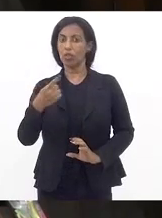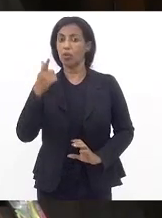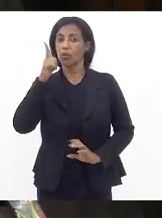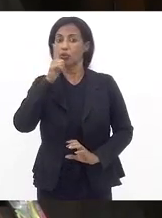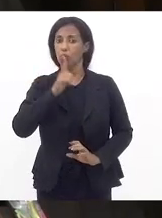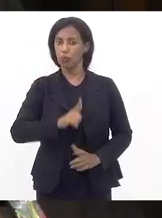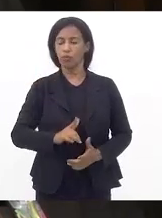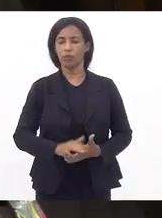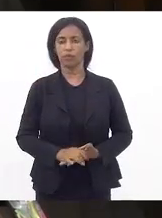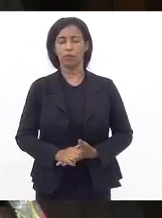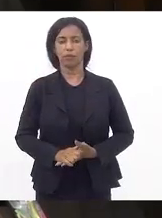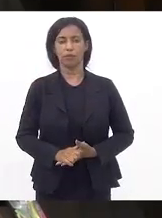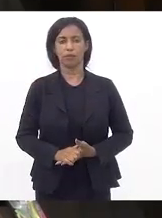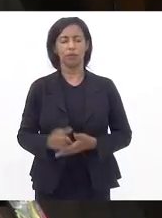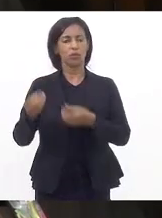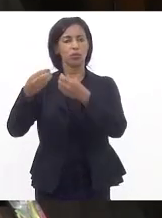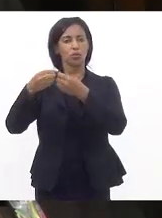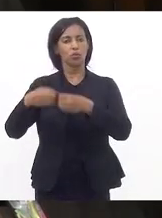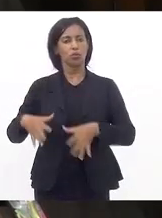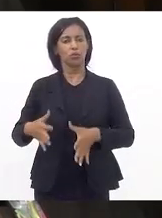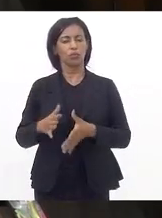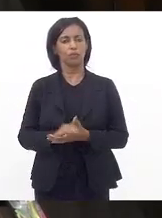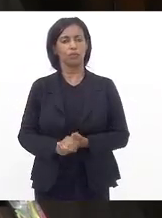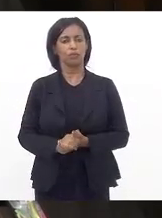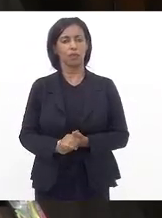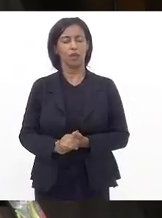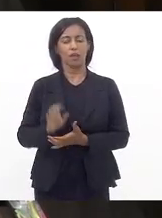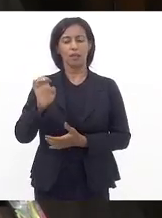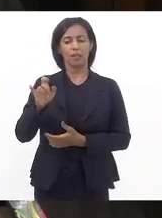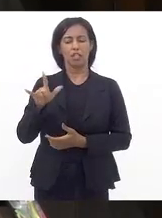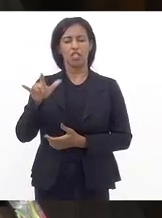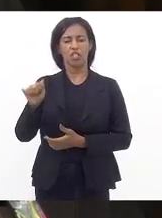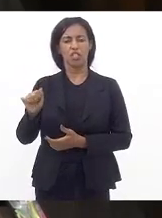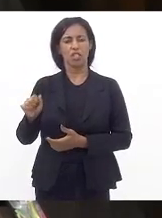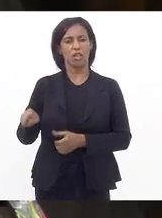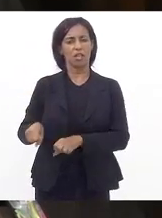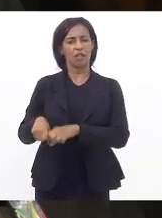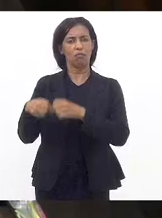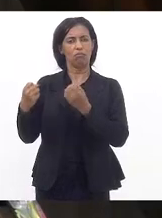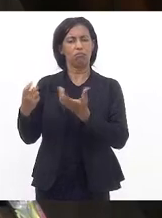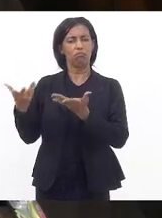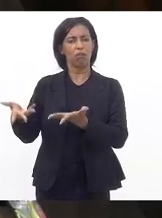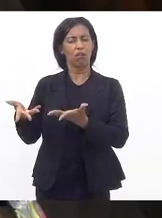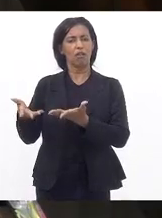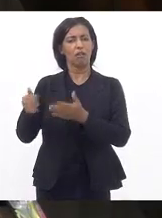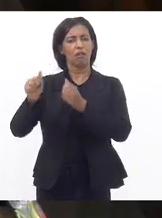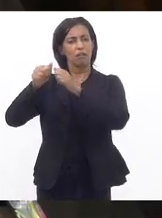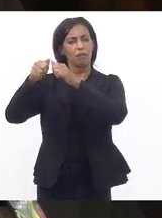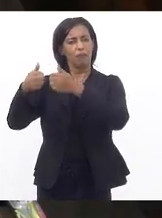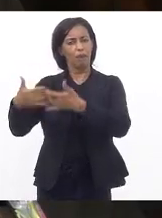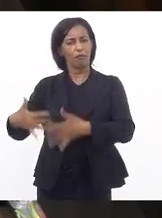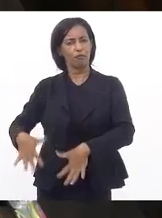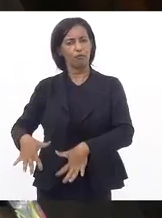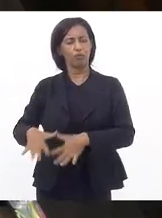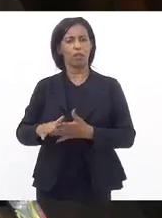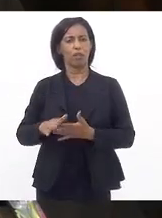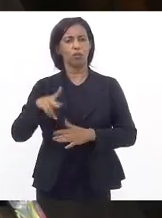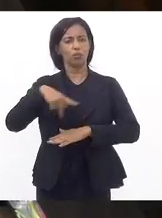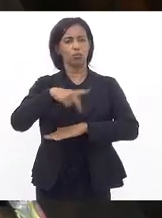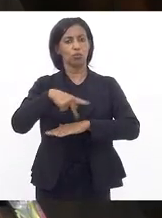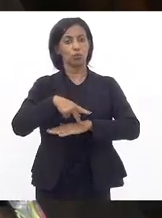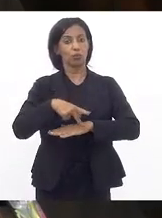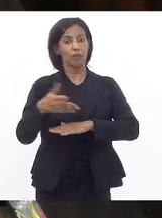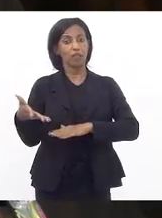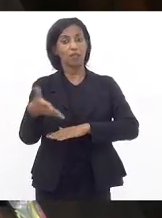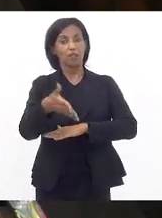conseguimos derrubar essa esquerda nojenta minha pasta que afunda que apontou o nosso